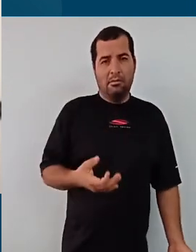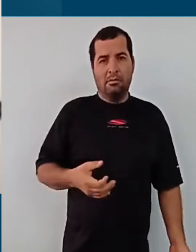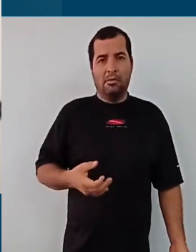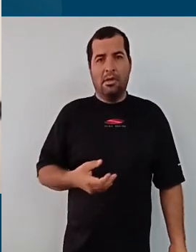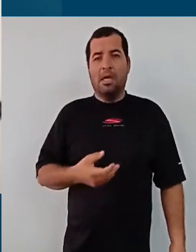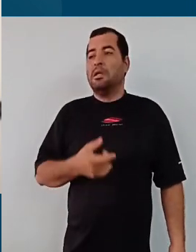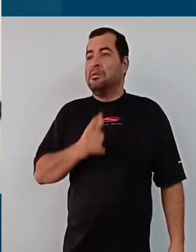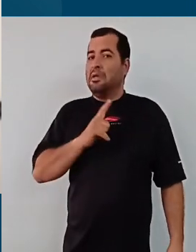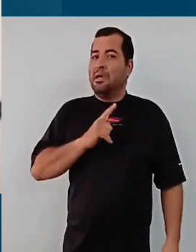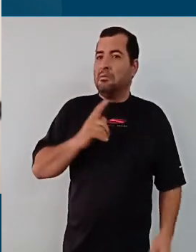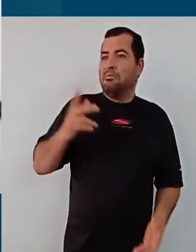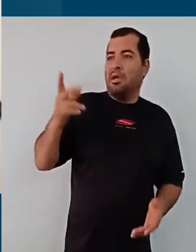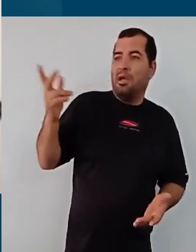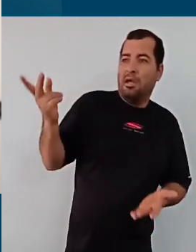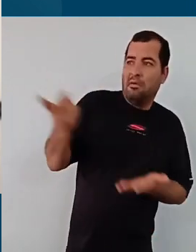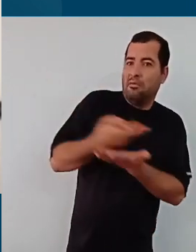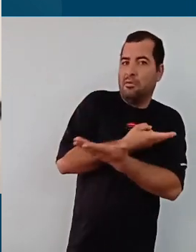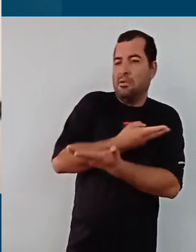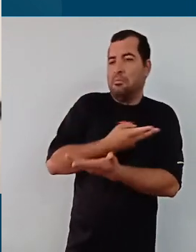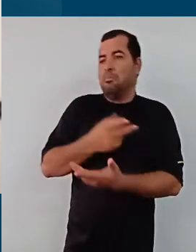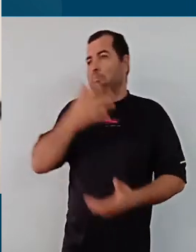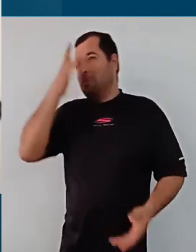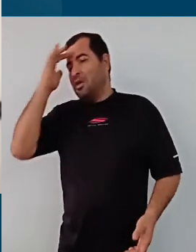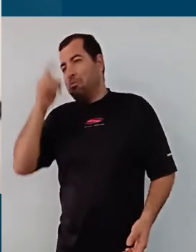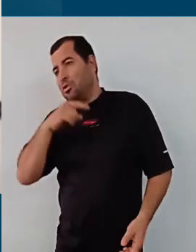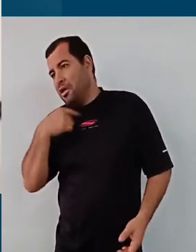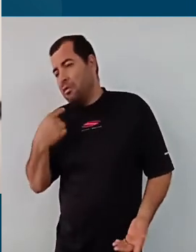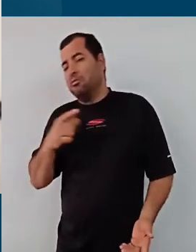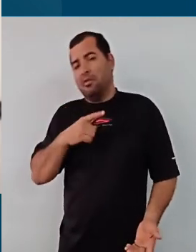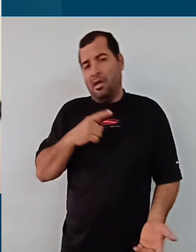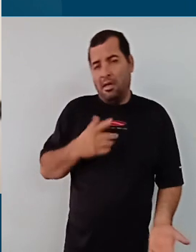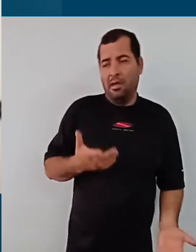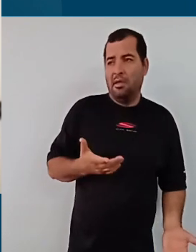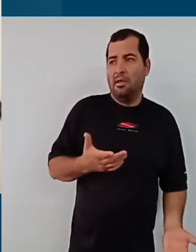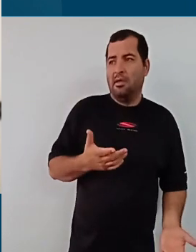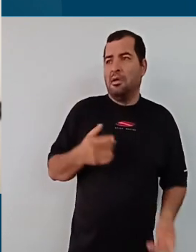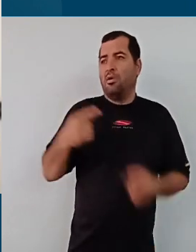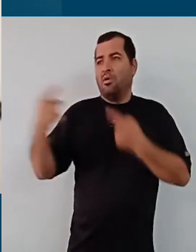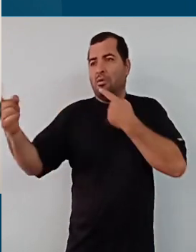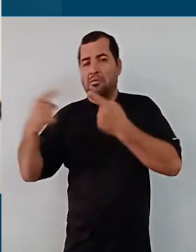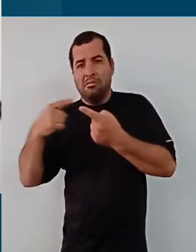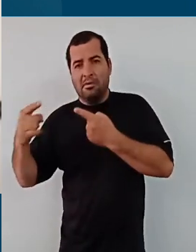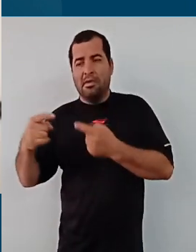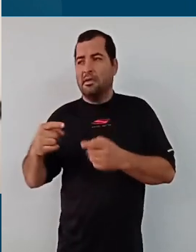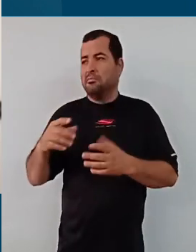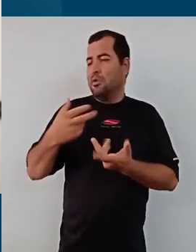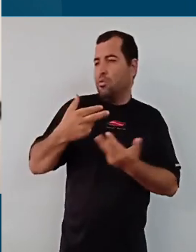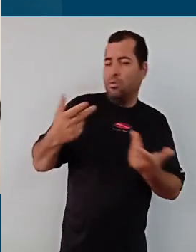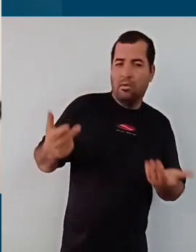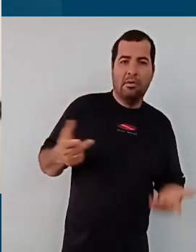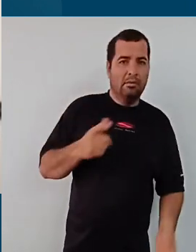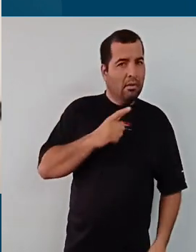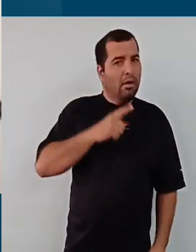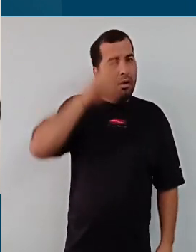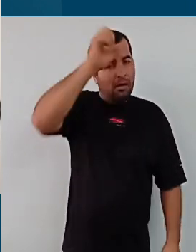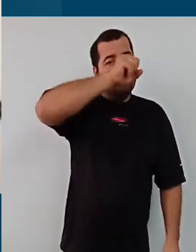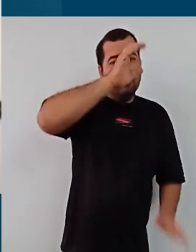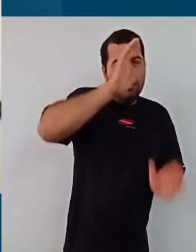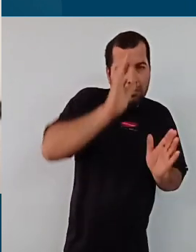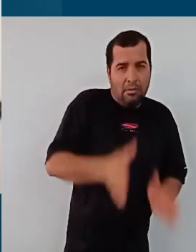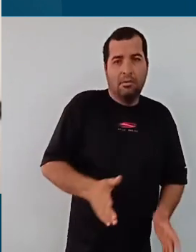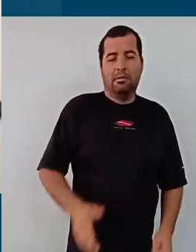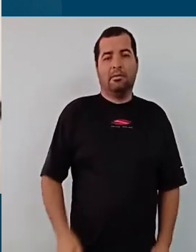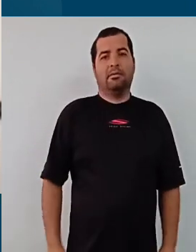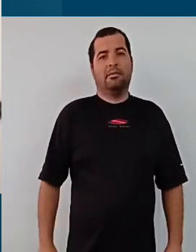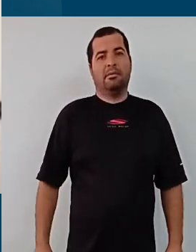vivenciaram dores, avanços, contatos, relações, isso são aprendizados, né,